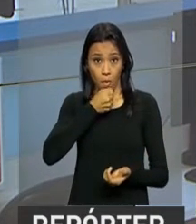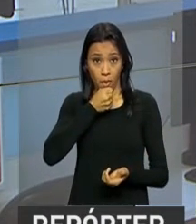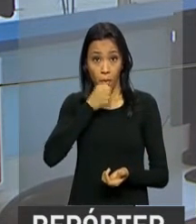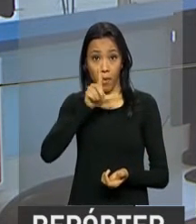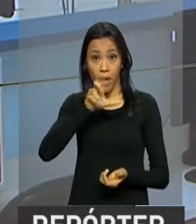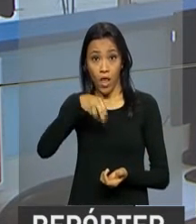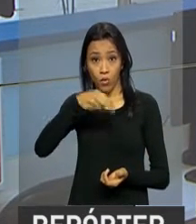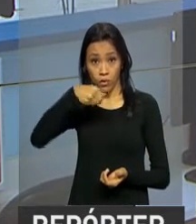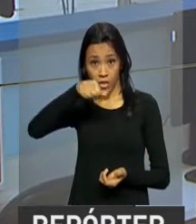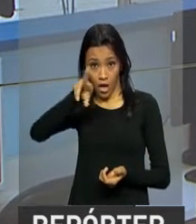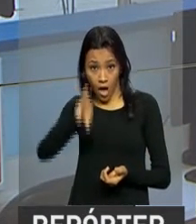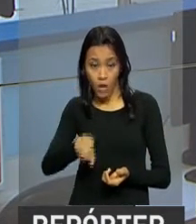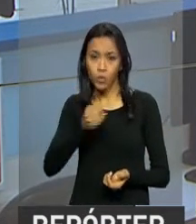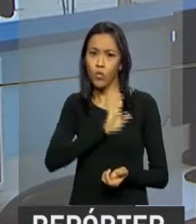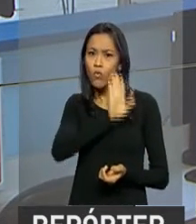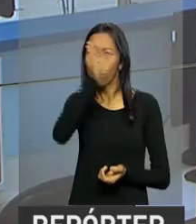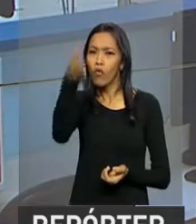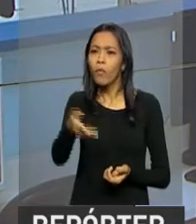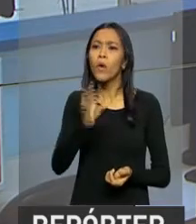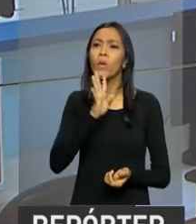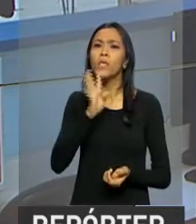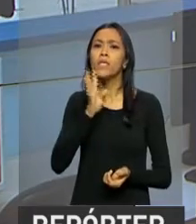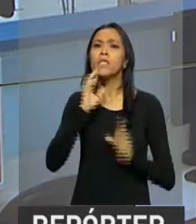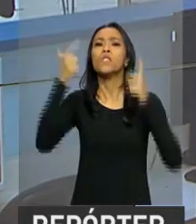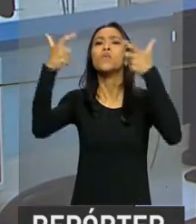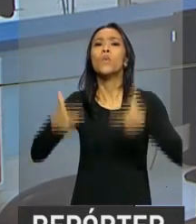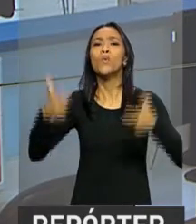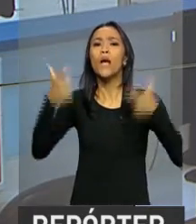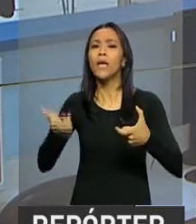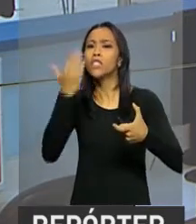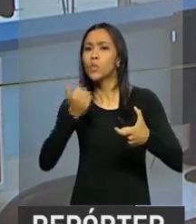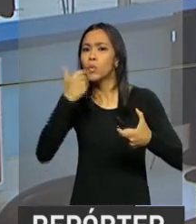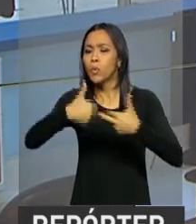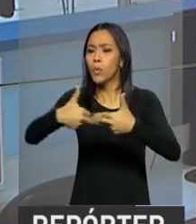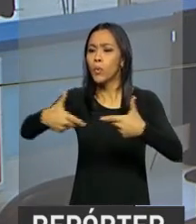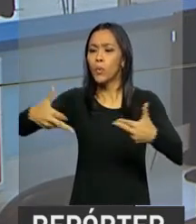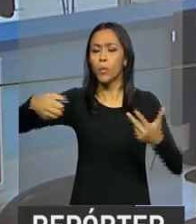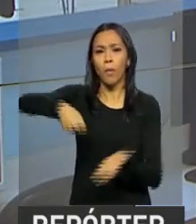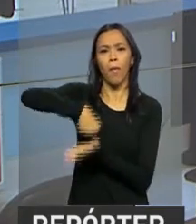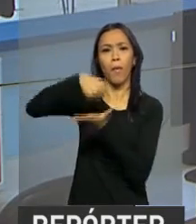conheceu o trabalho de um desses bancos de alimentos e mostra pra gente agora.